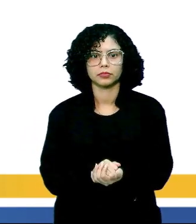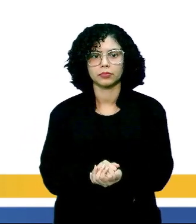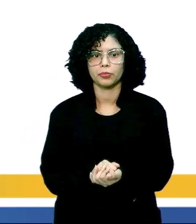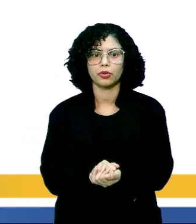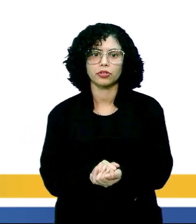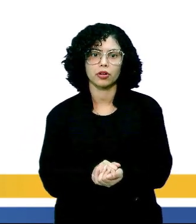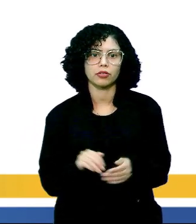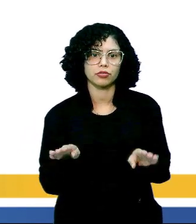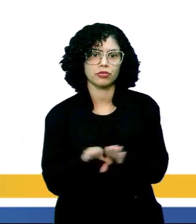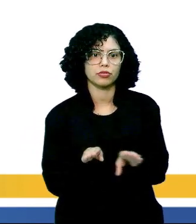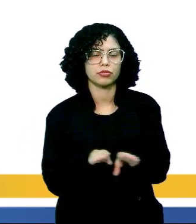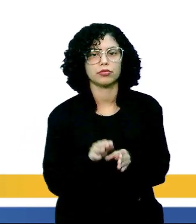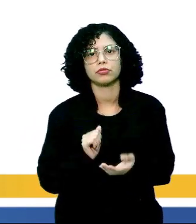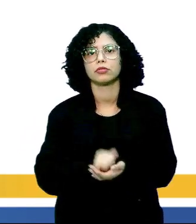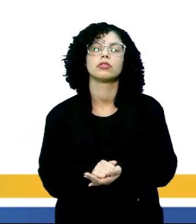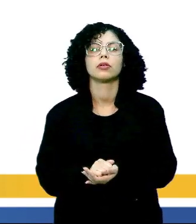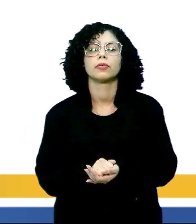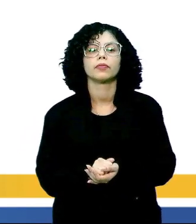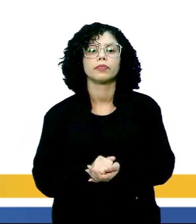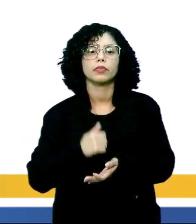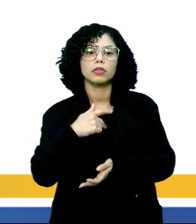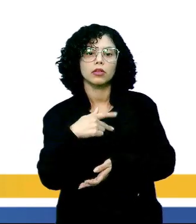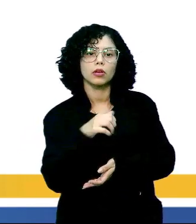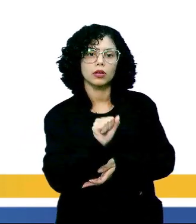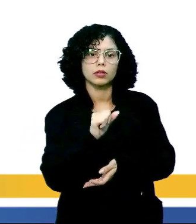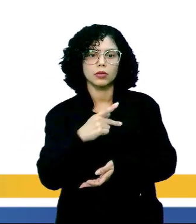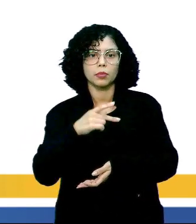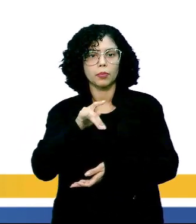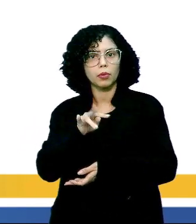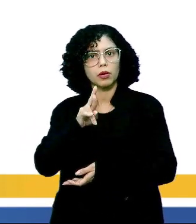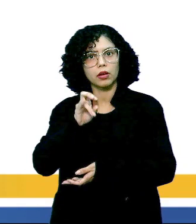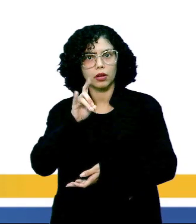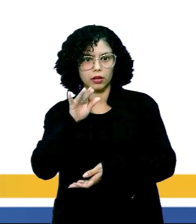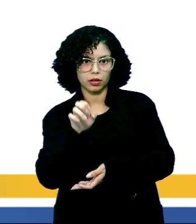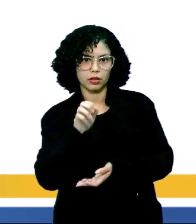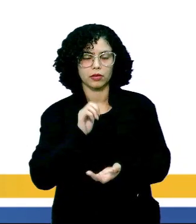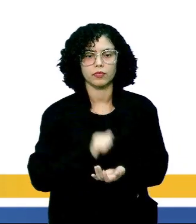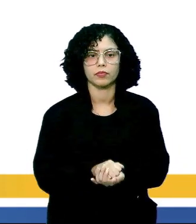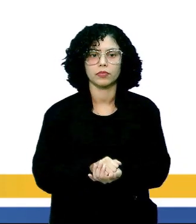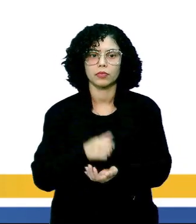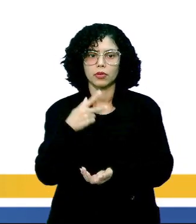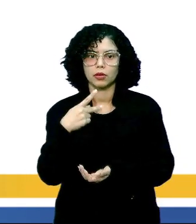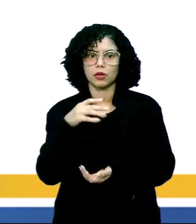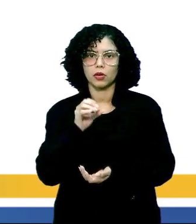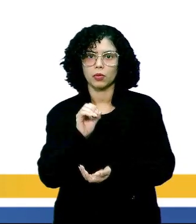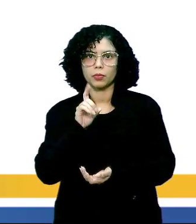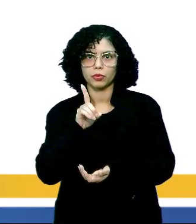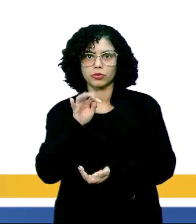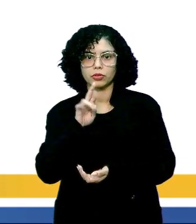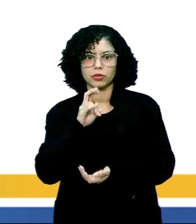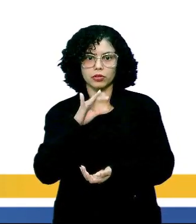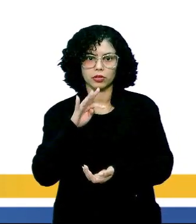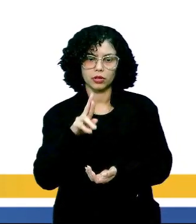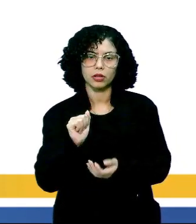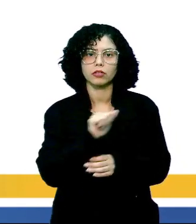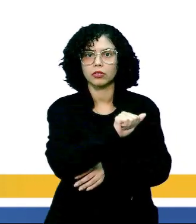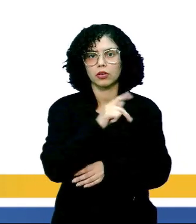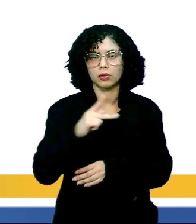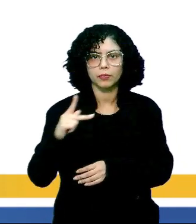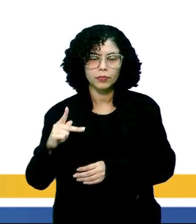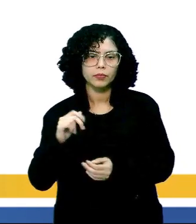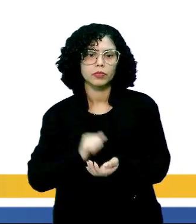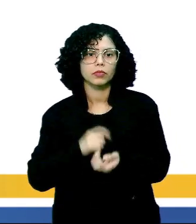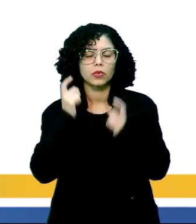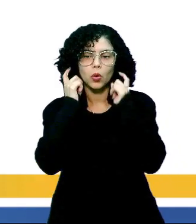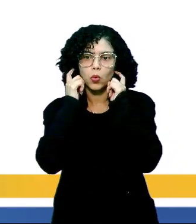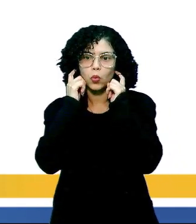app. Logo abaixo ali nós temos o Spotify, é um aplicativo em que você